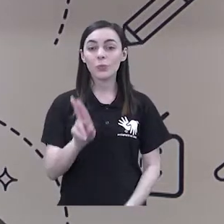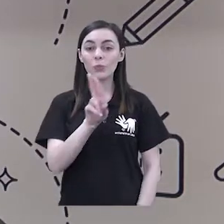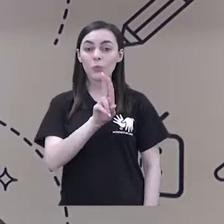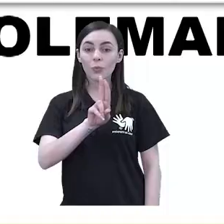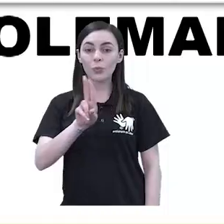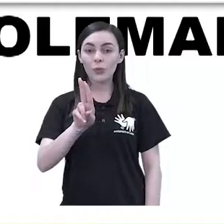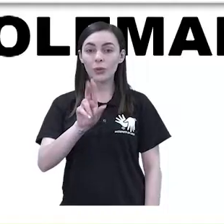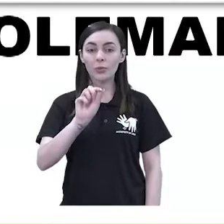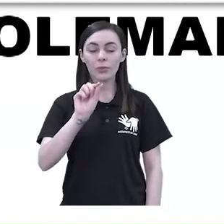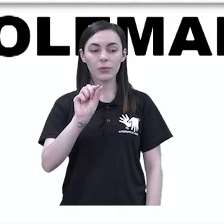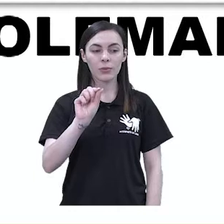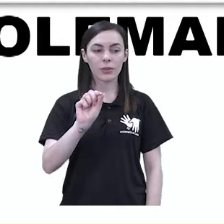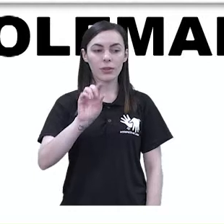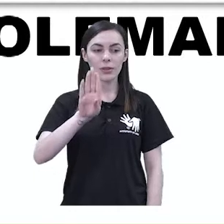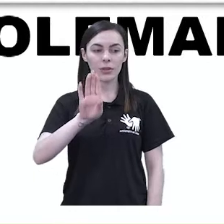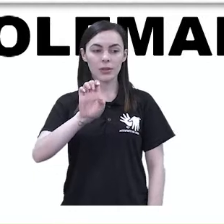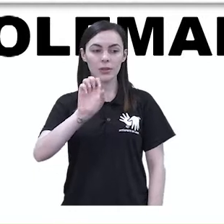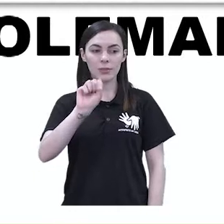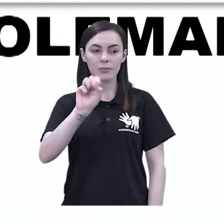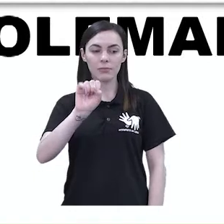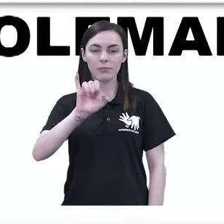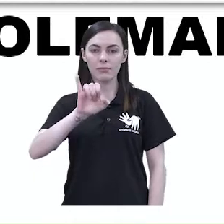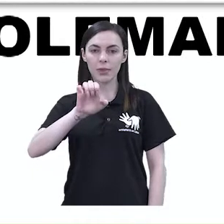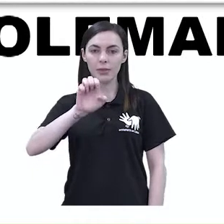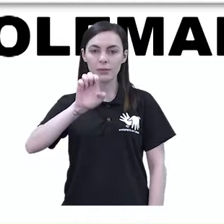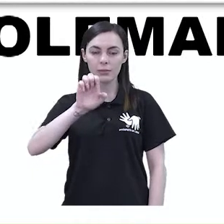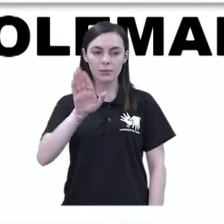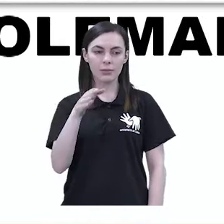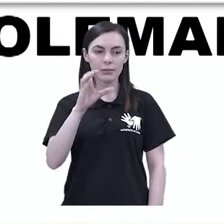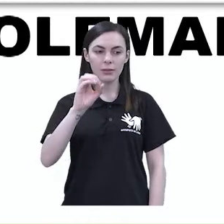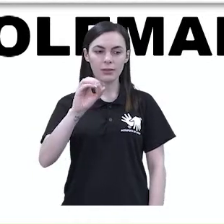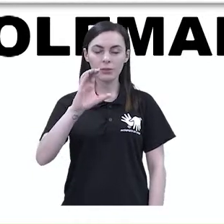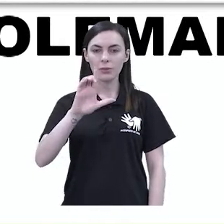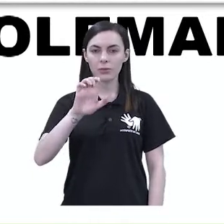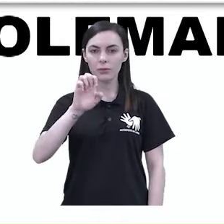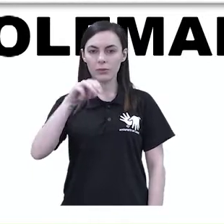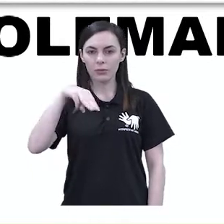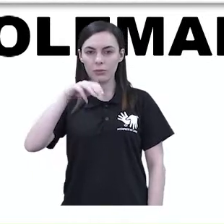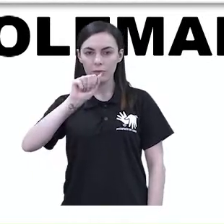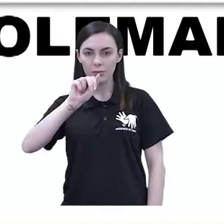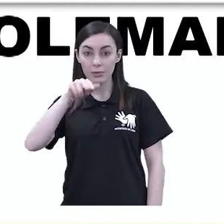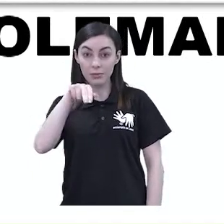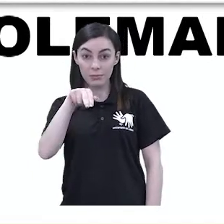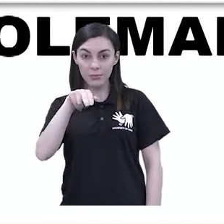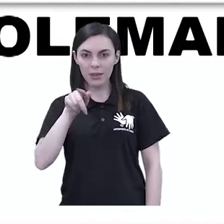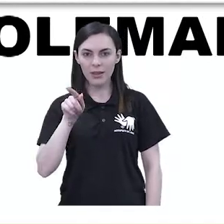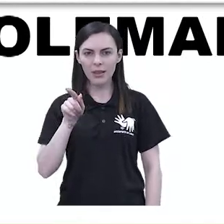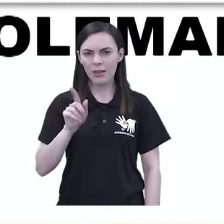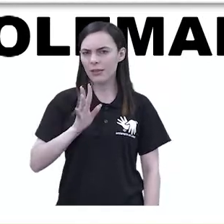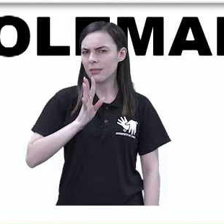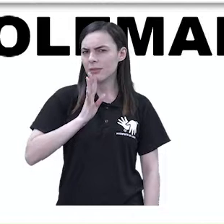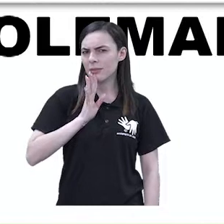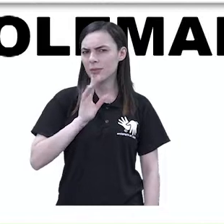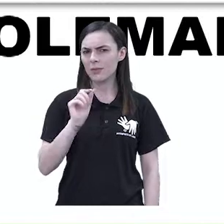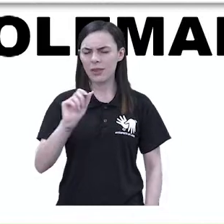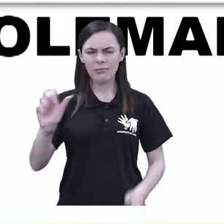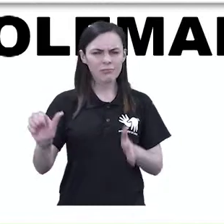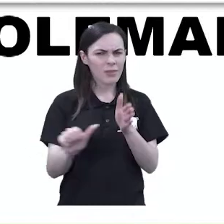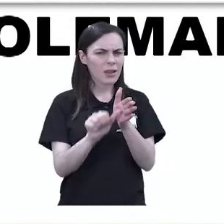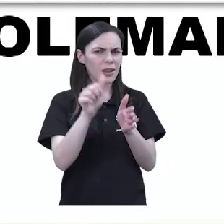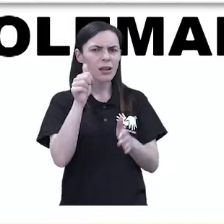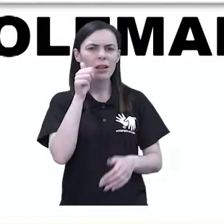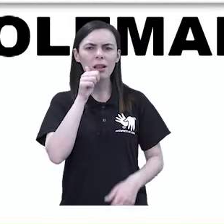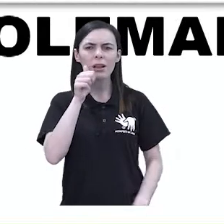nome dela é Bessie Coleman. Ela ficou conhecida por ser a primeira